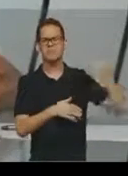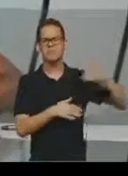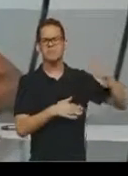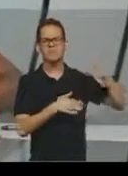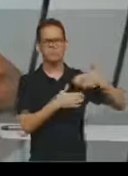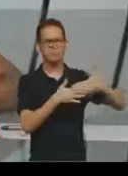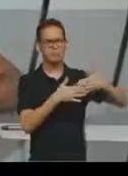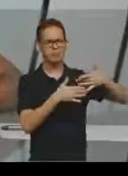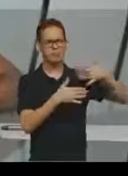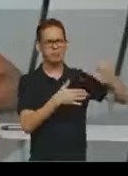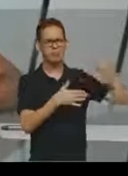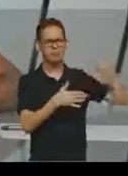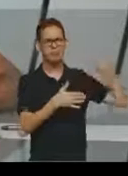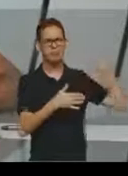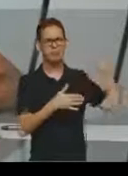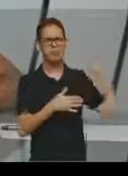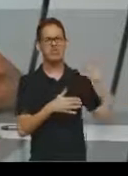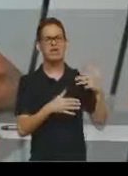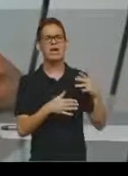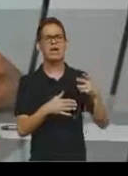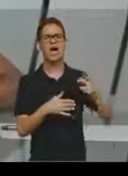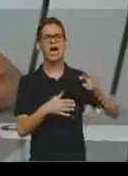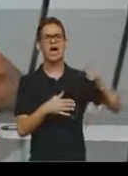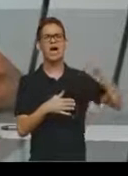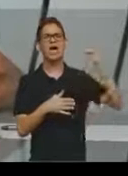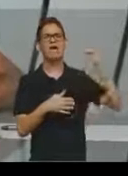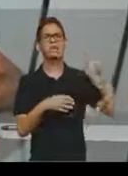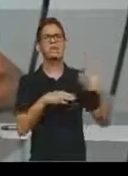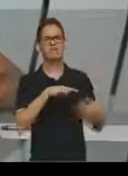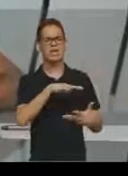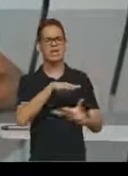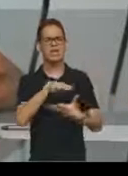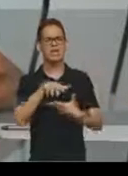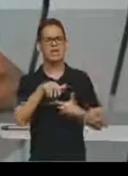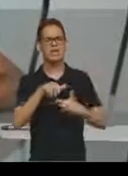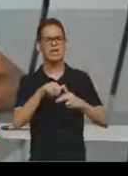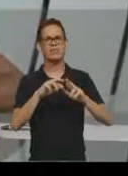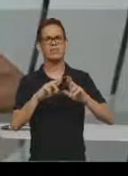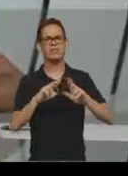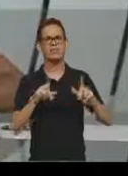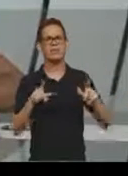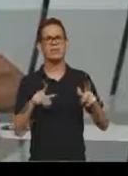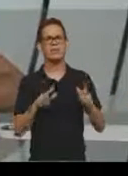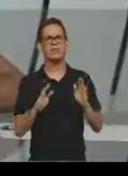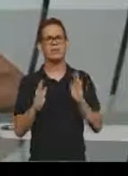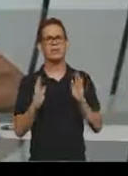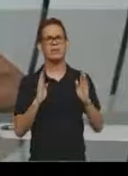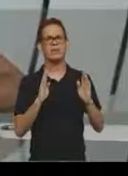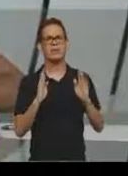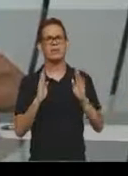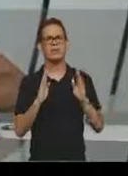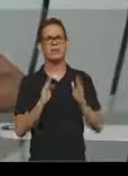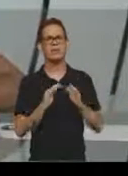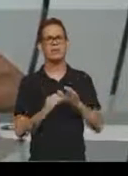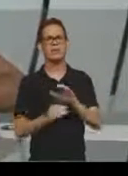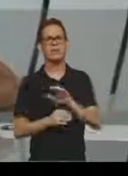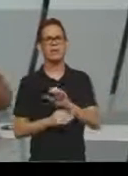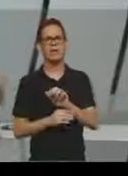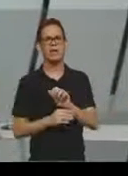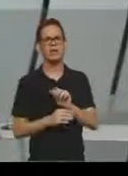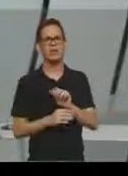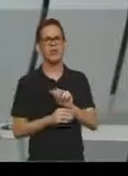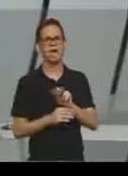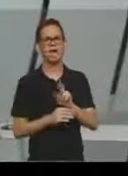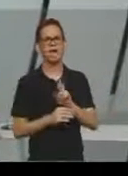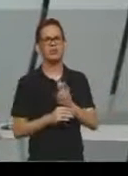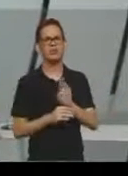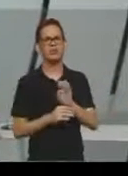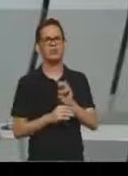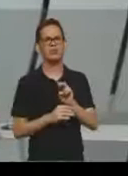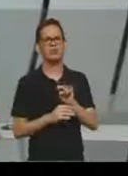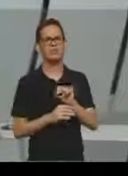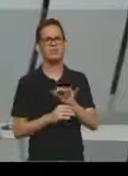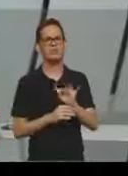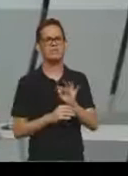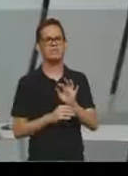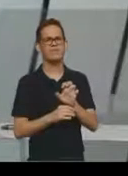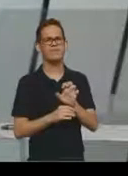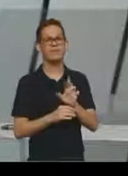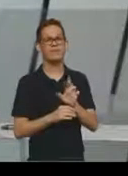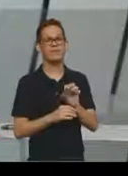mesmo. Vamos lembrar aí das eras geológicas, né? Isso foi no período carbonífero, devoniano por